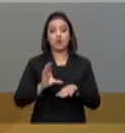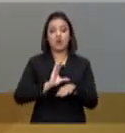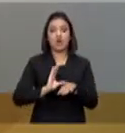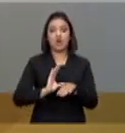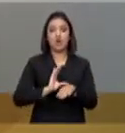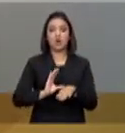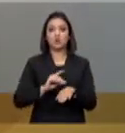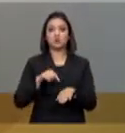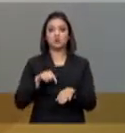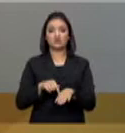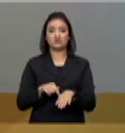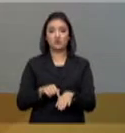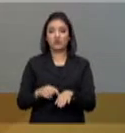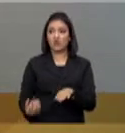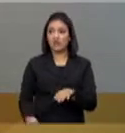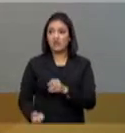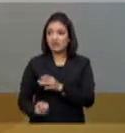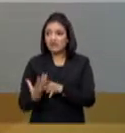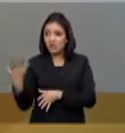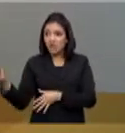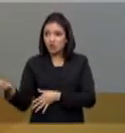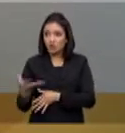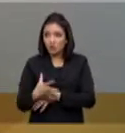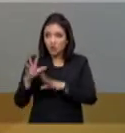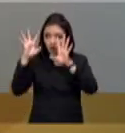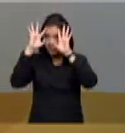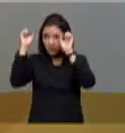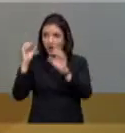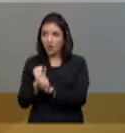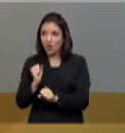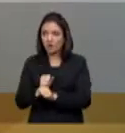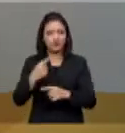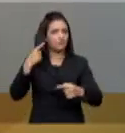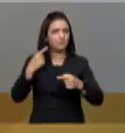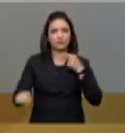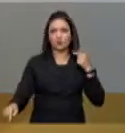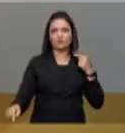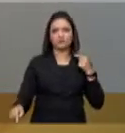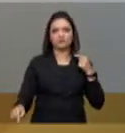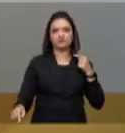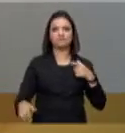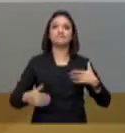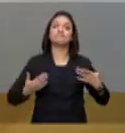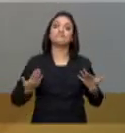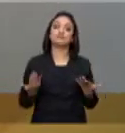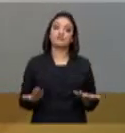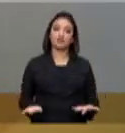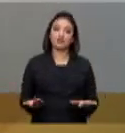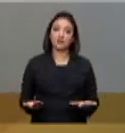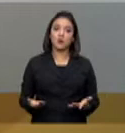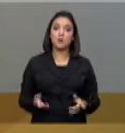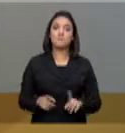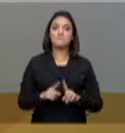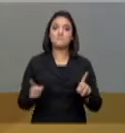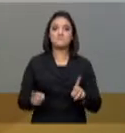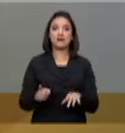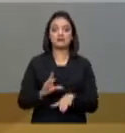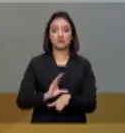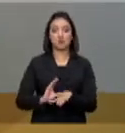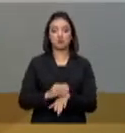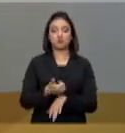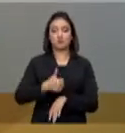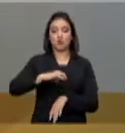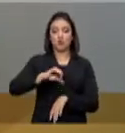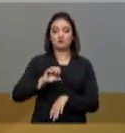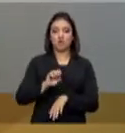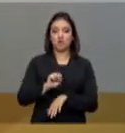proíbe a criação de novos tribunais de contas, o que foi considerado que, tendo havido, quando da promulgação da